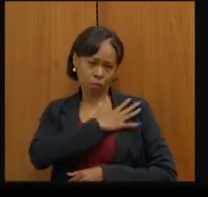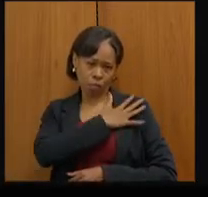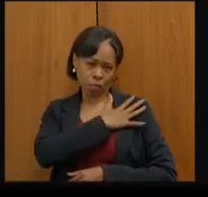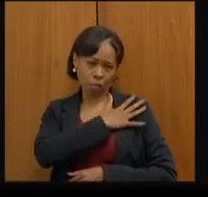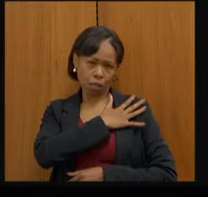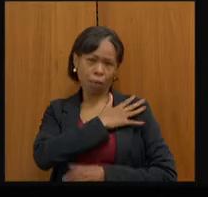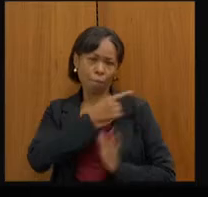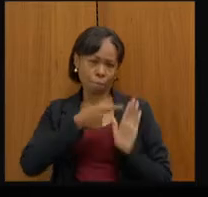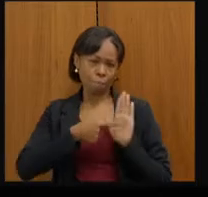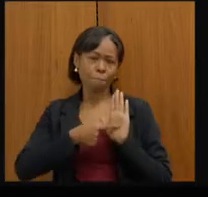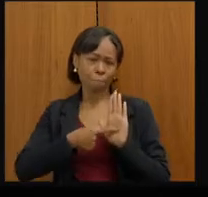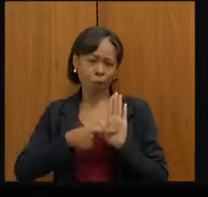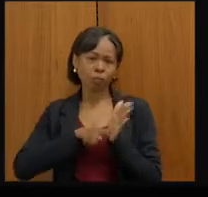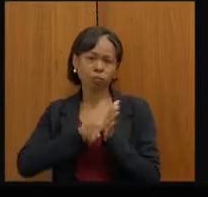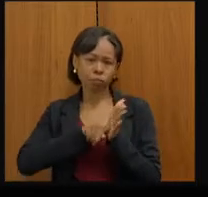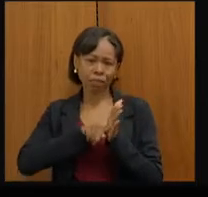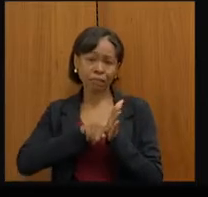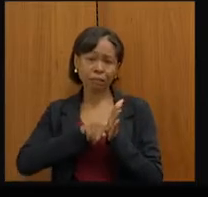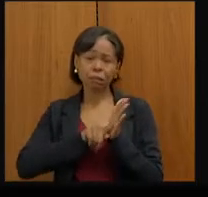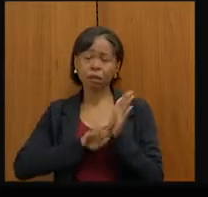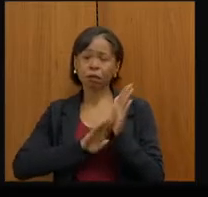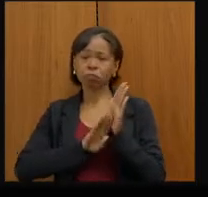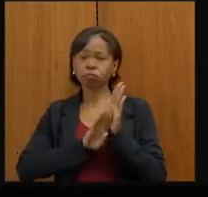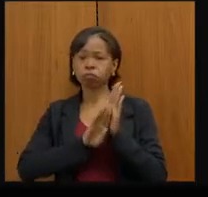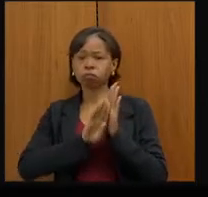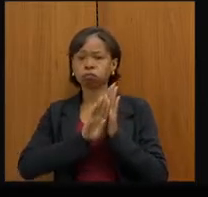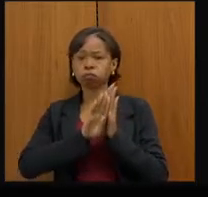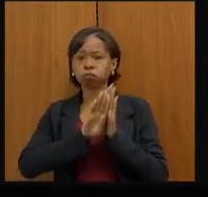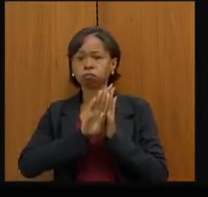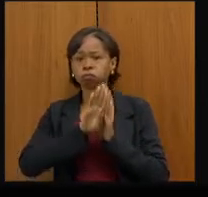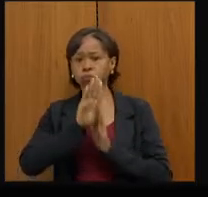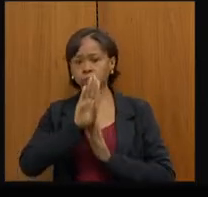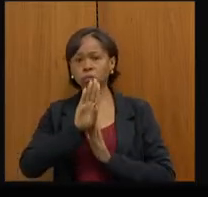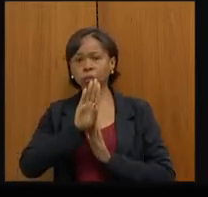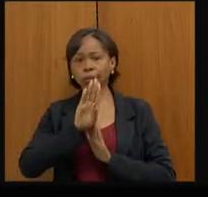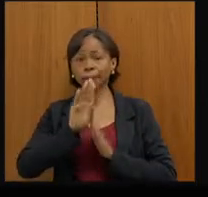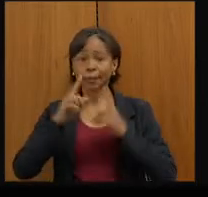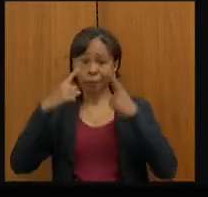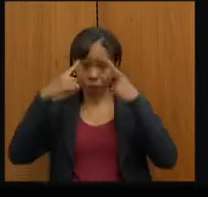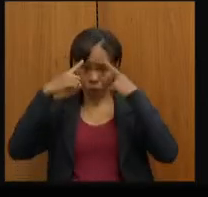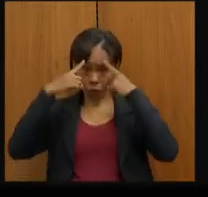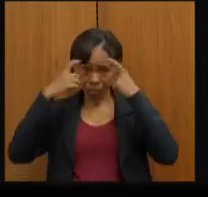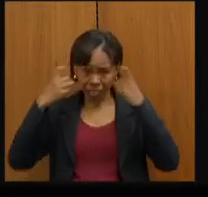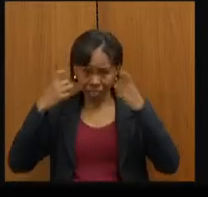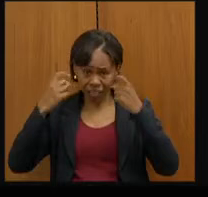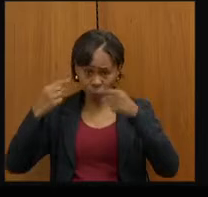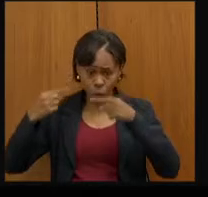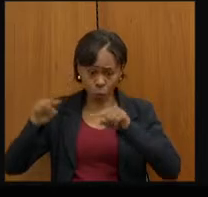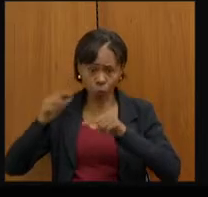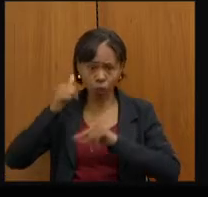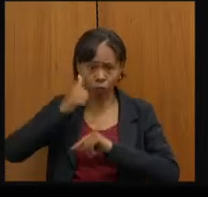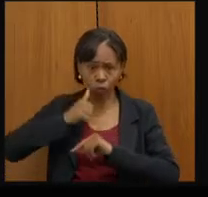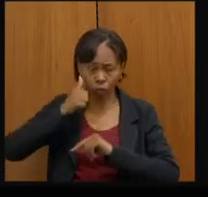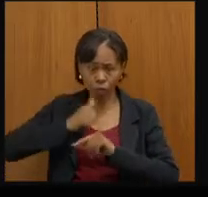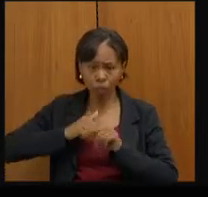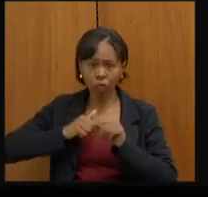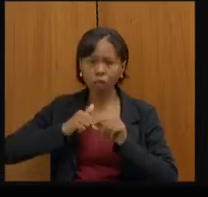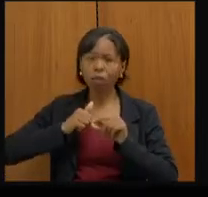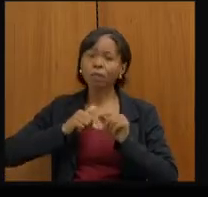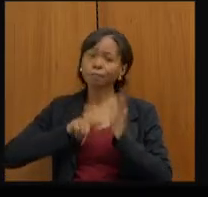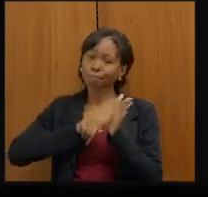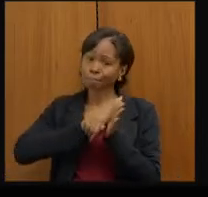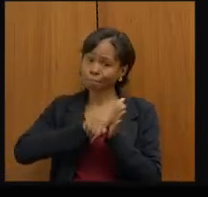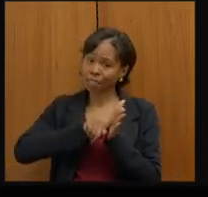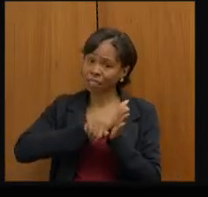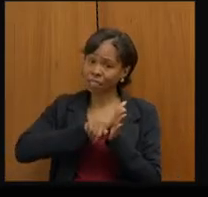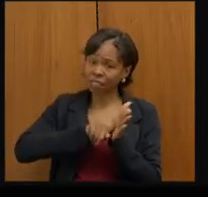van nos números e a gente tá aqui em tema de violência contra mulher cuidado são sempre